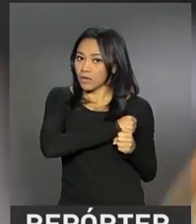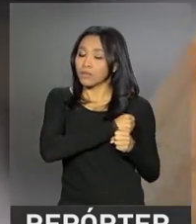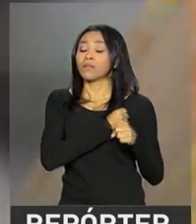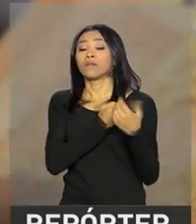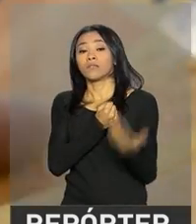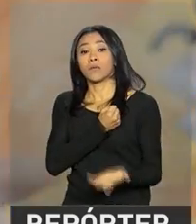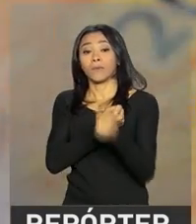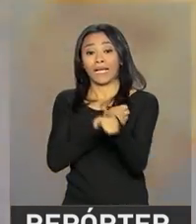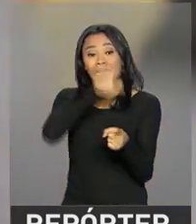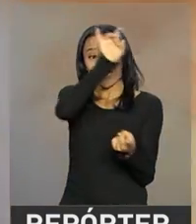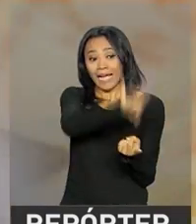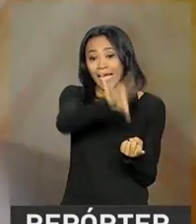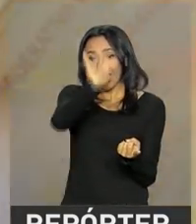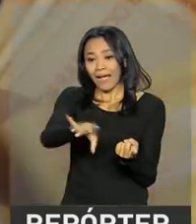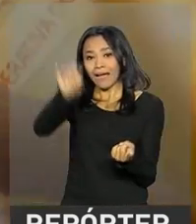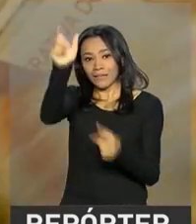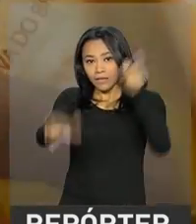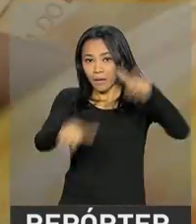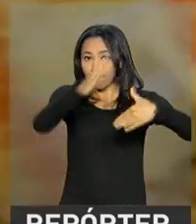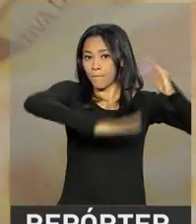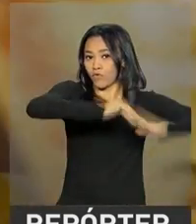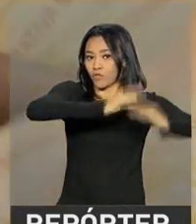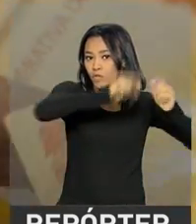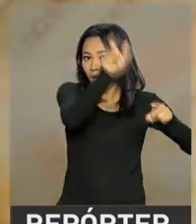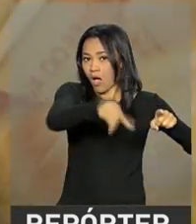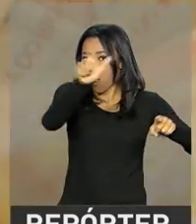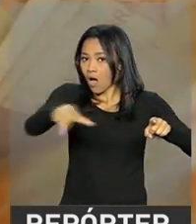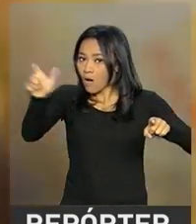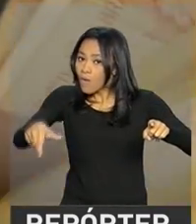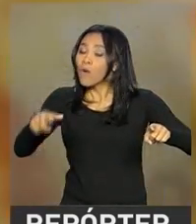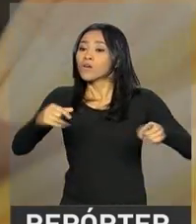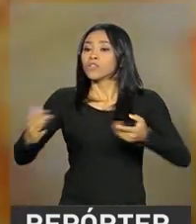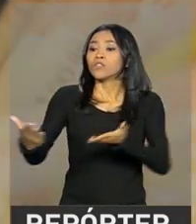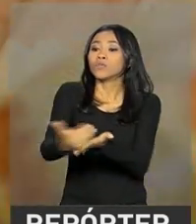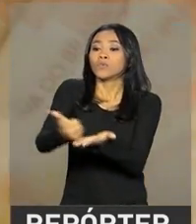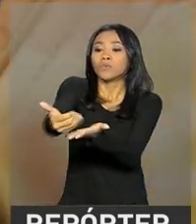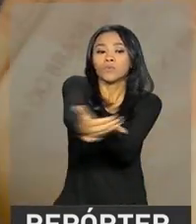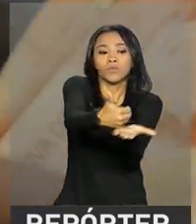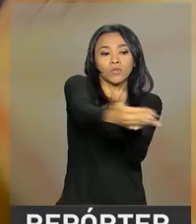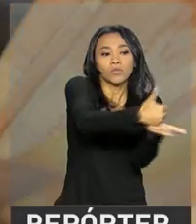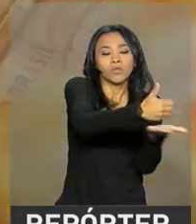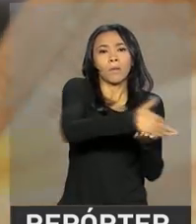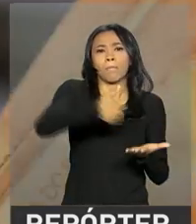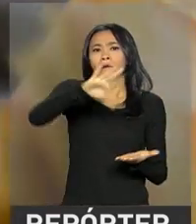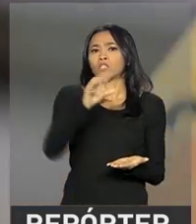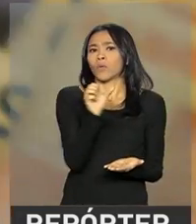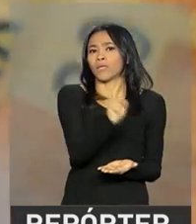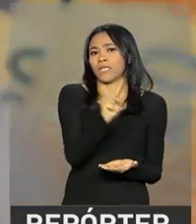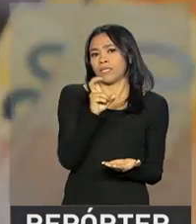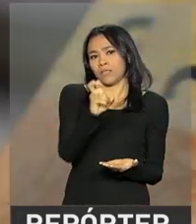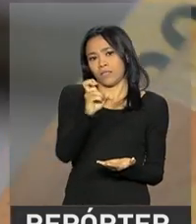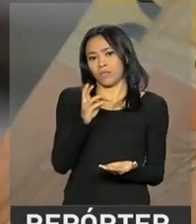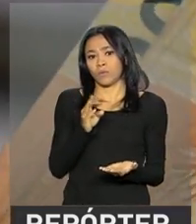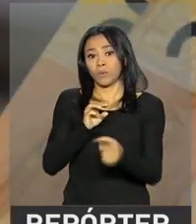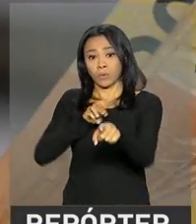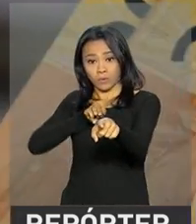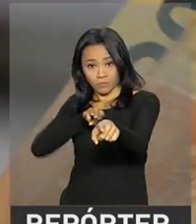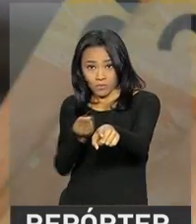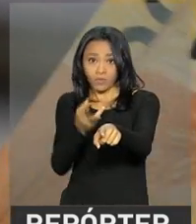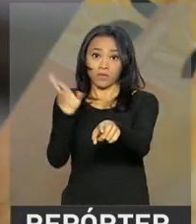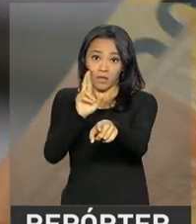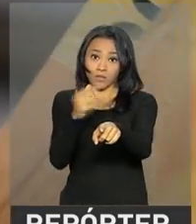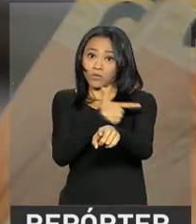média cada auditor fiscal foi responsável pela recuperação de mais de 85 milhões de reais em 2017